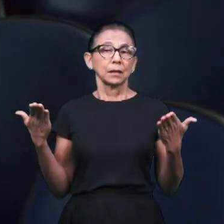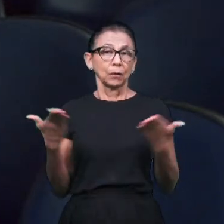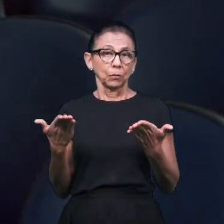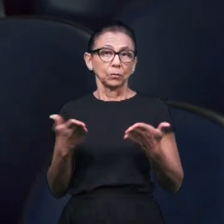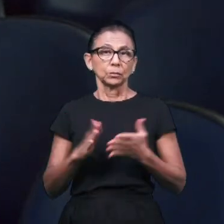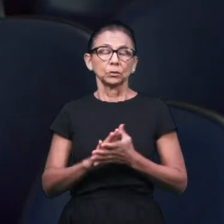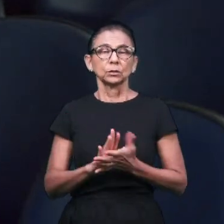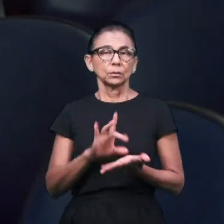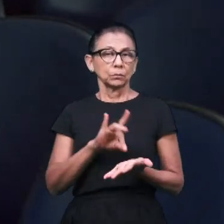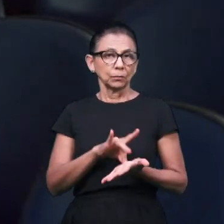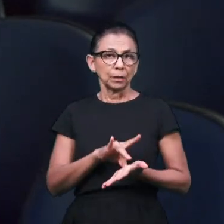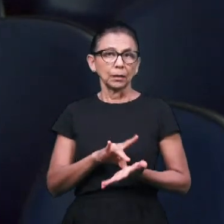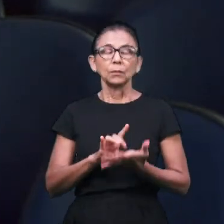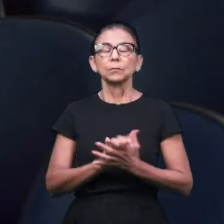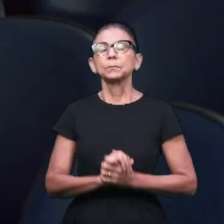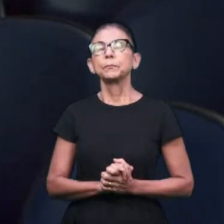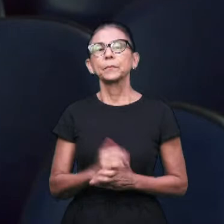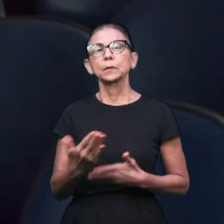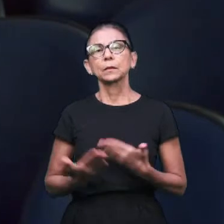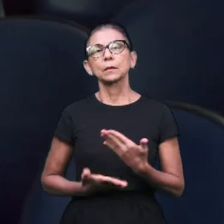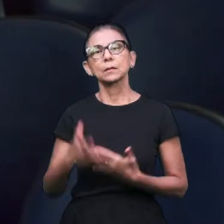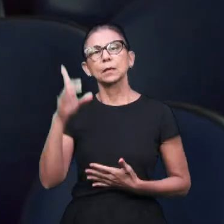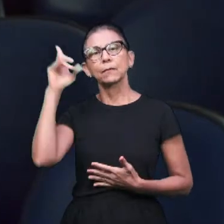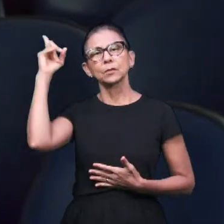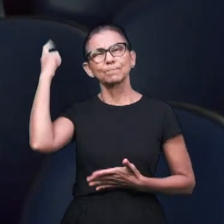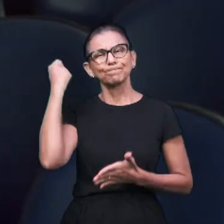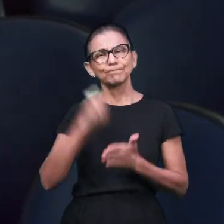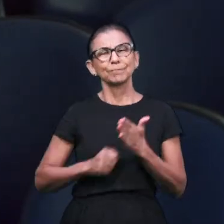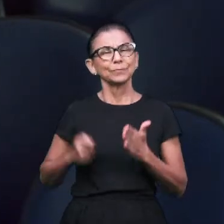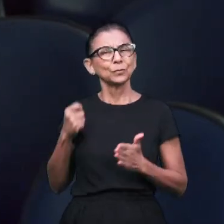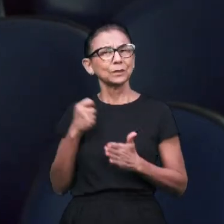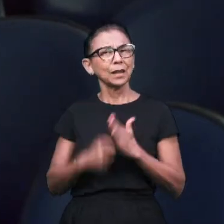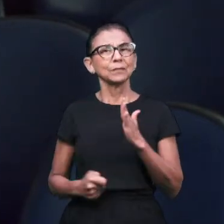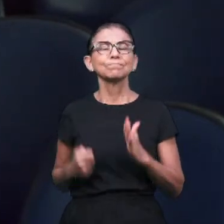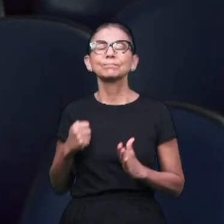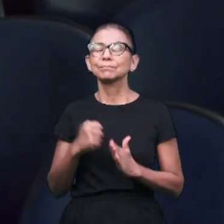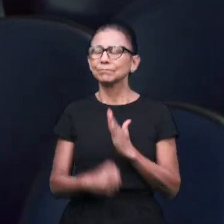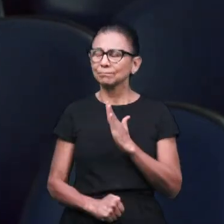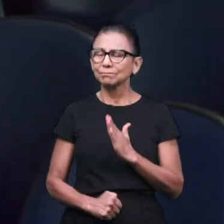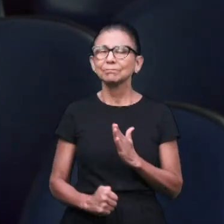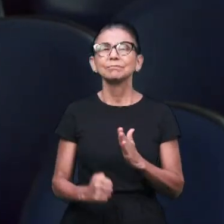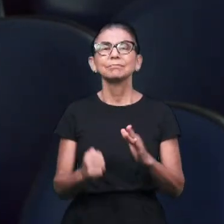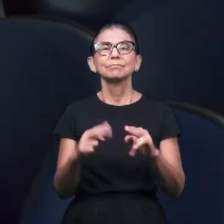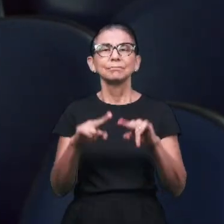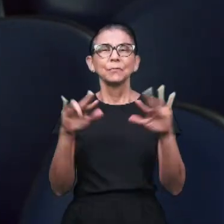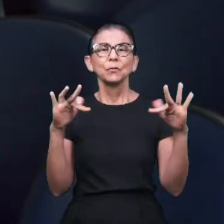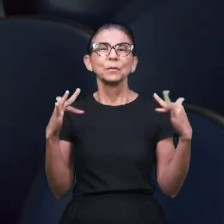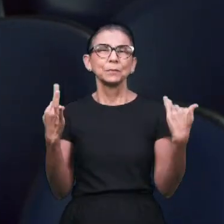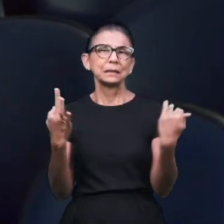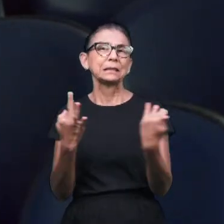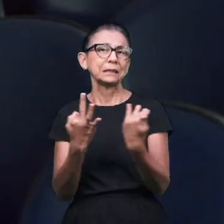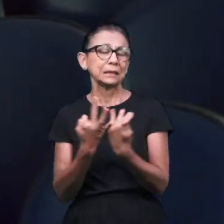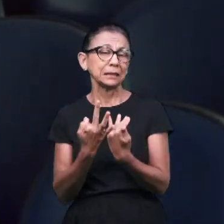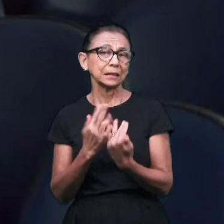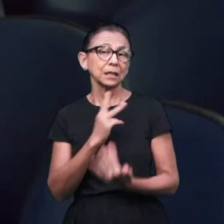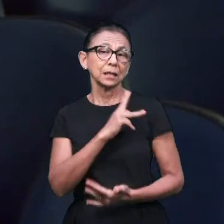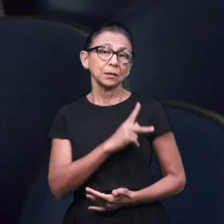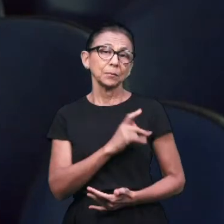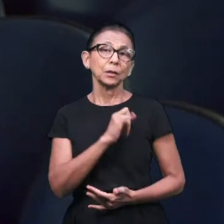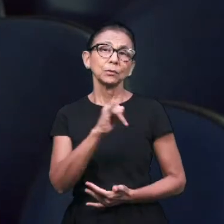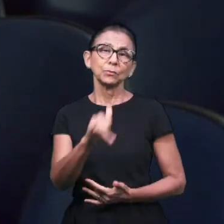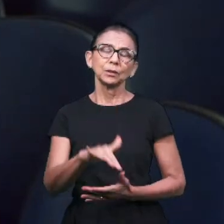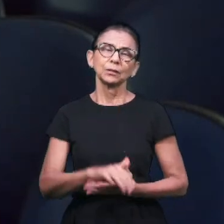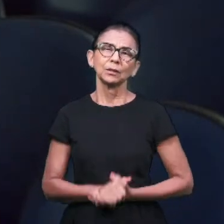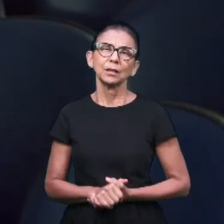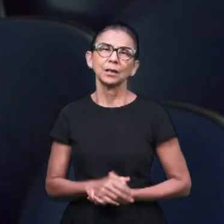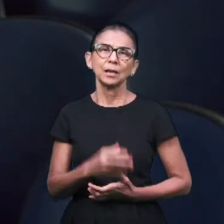do Senhor, os servos que eles têm que lutar pelo lar, porque, como o apóstolo Paulo falou, né? Não é bom